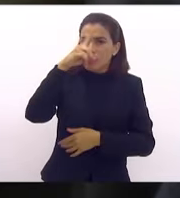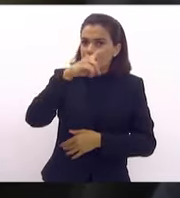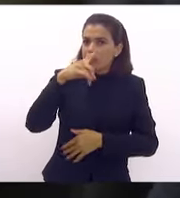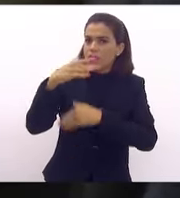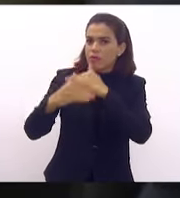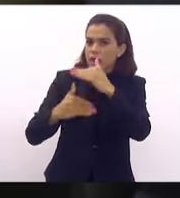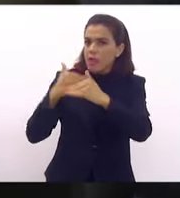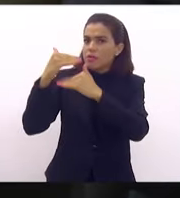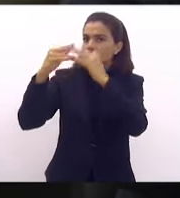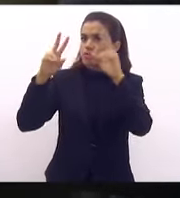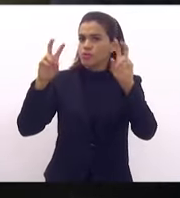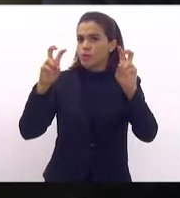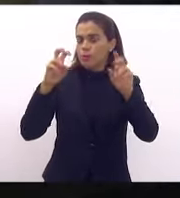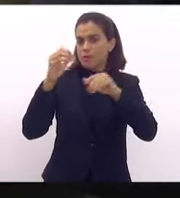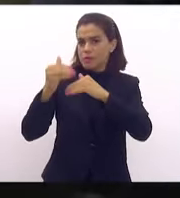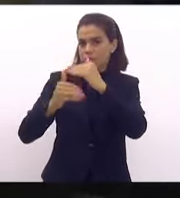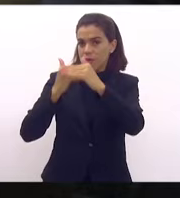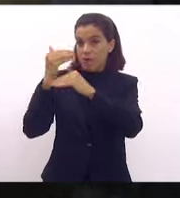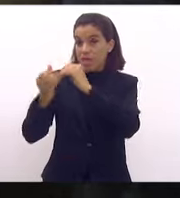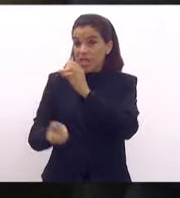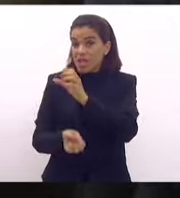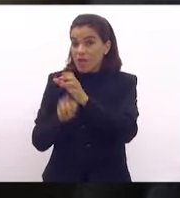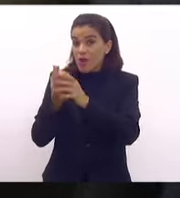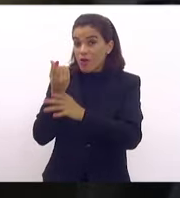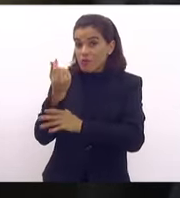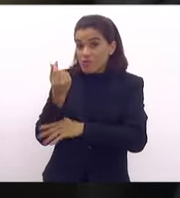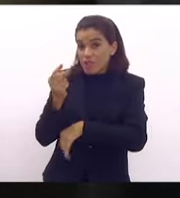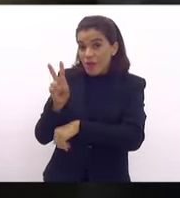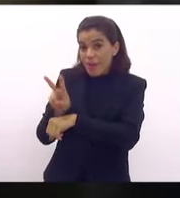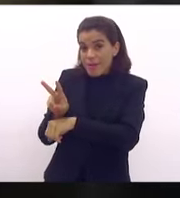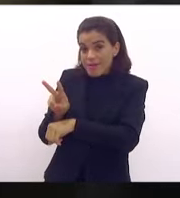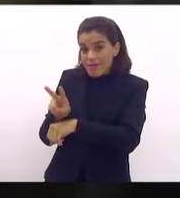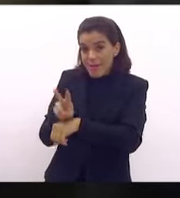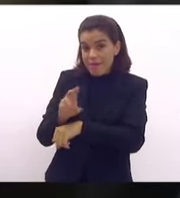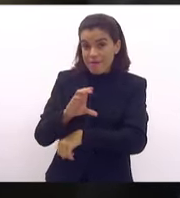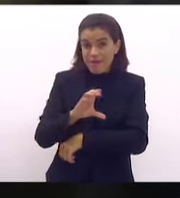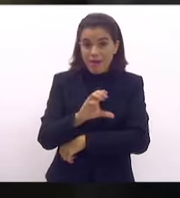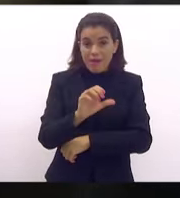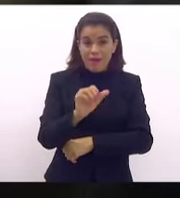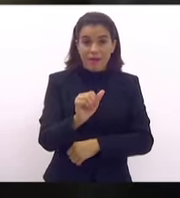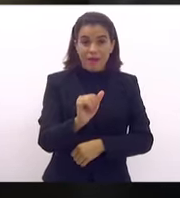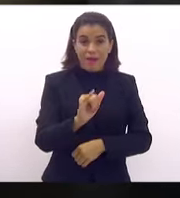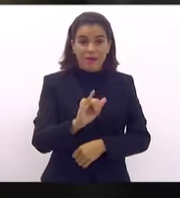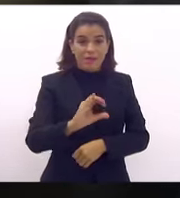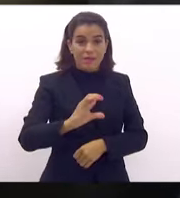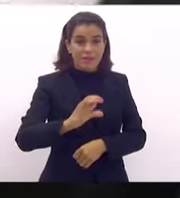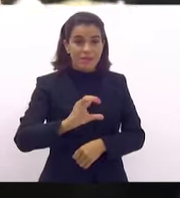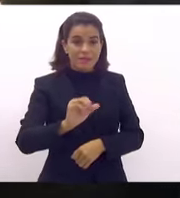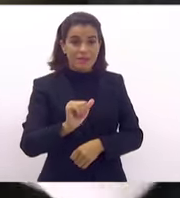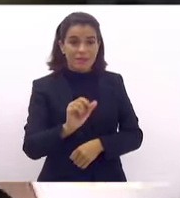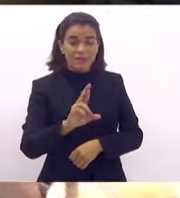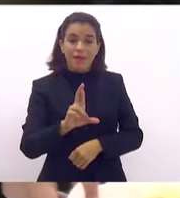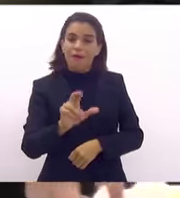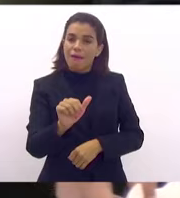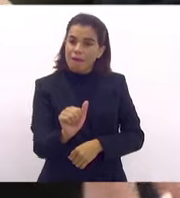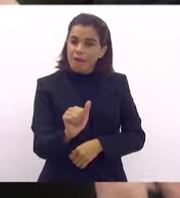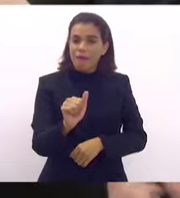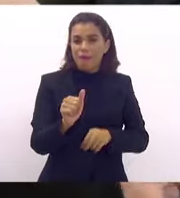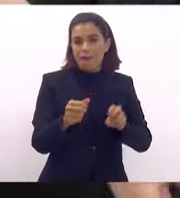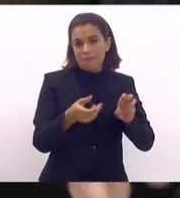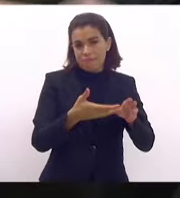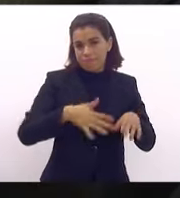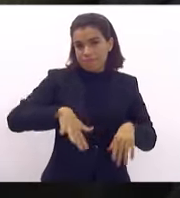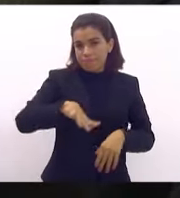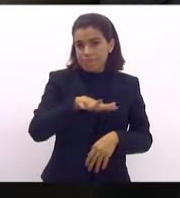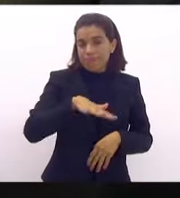Uma vez criado Reserva Cultural Caiçara, a própria população caiçara vai ter dificuldade no desenvolvimento, né,